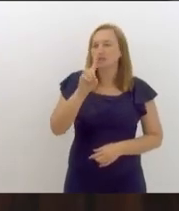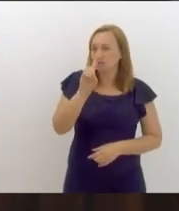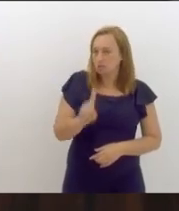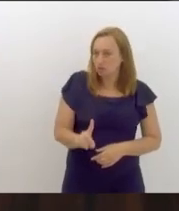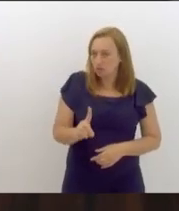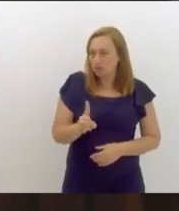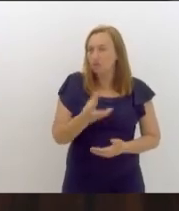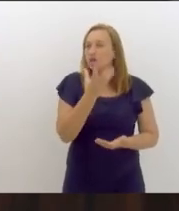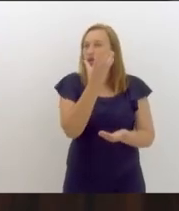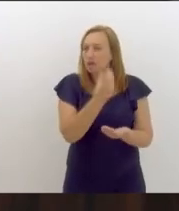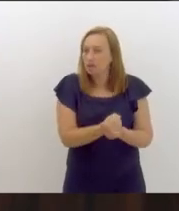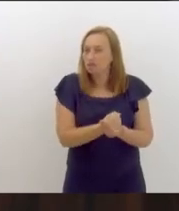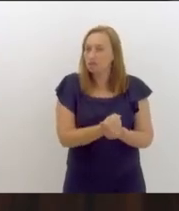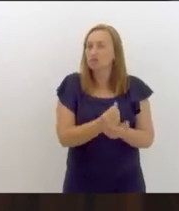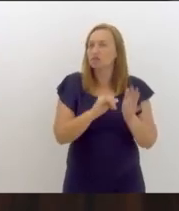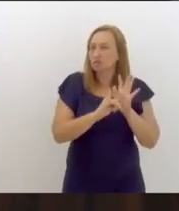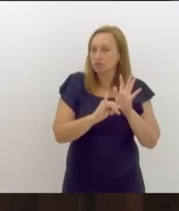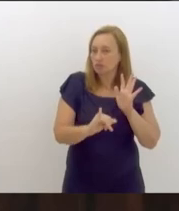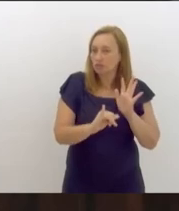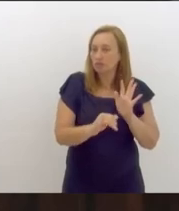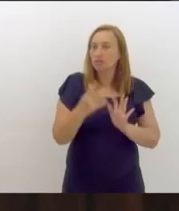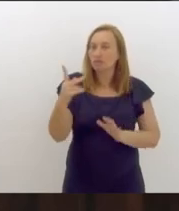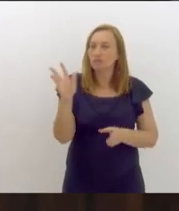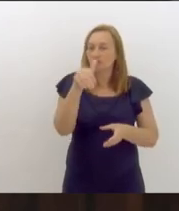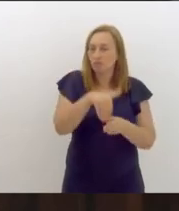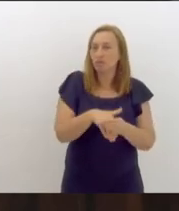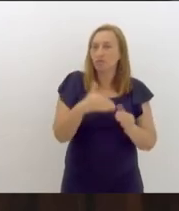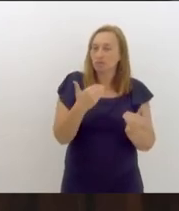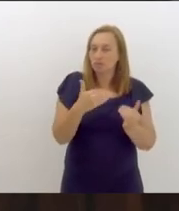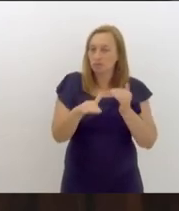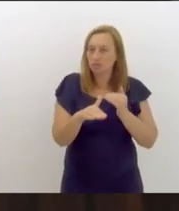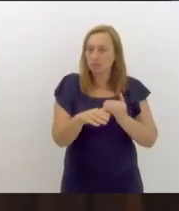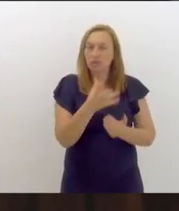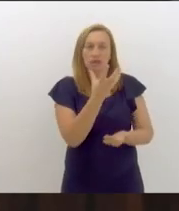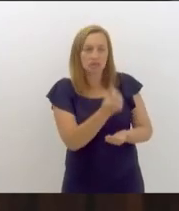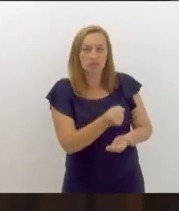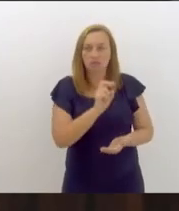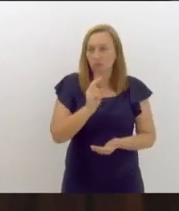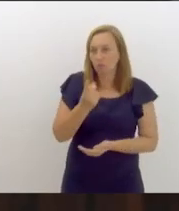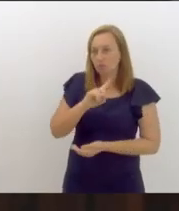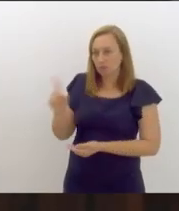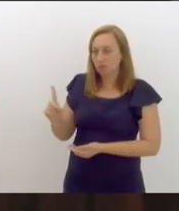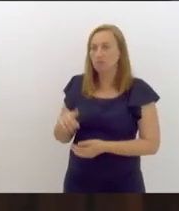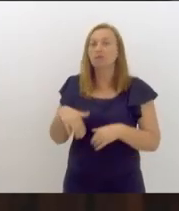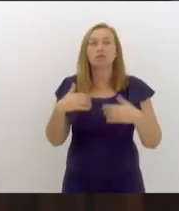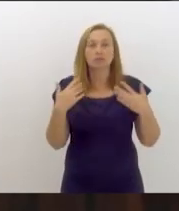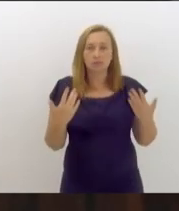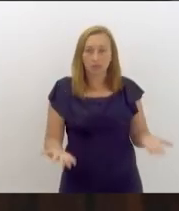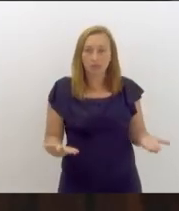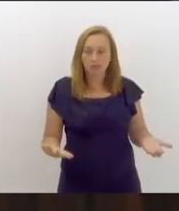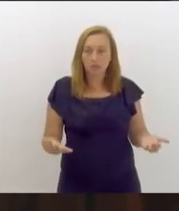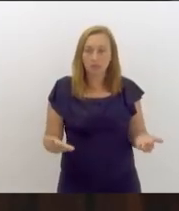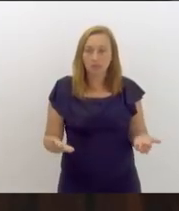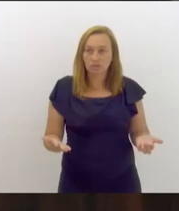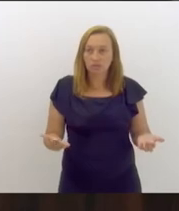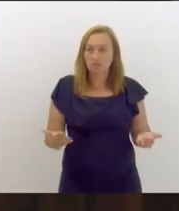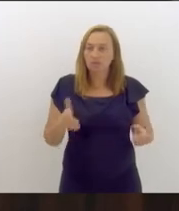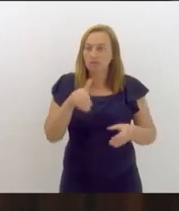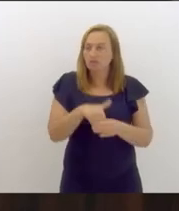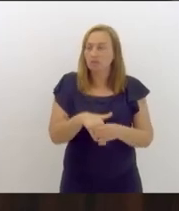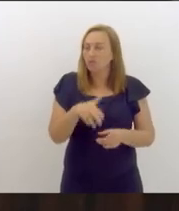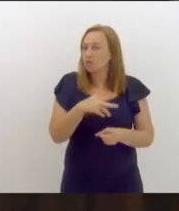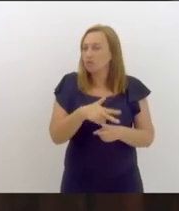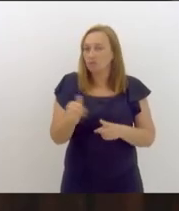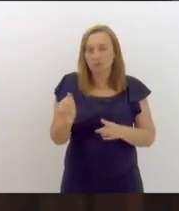a Registro no Diário Oficial do seu voto contrário a favor abstenção então para mim já é voto